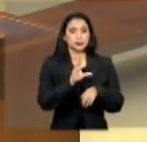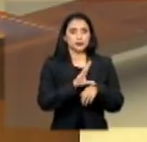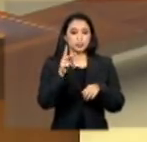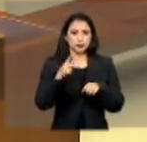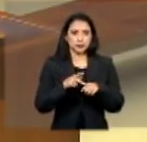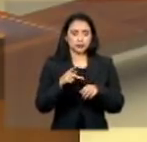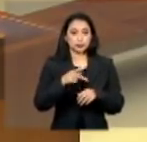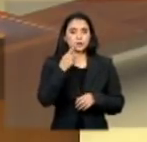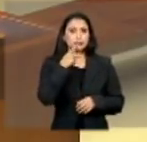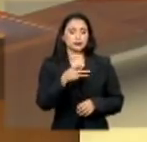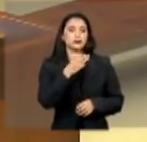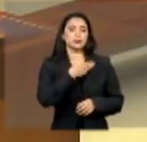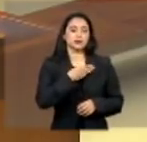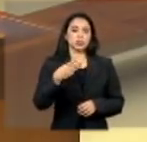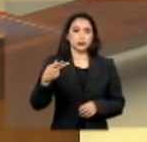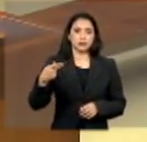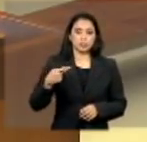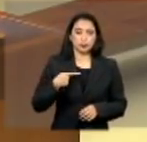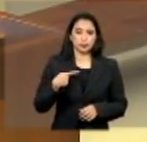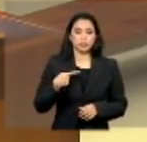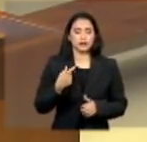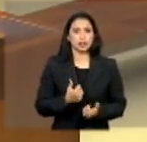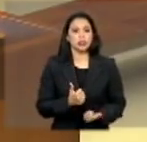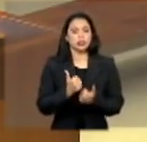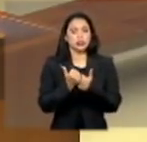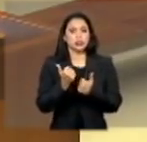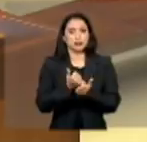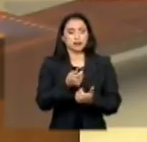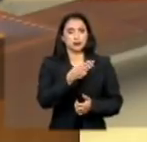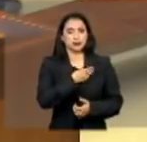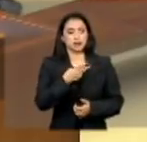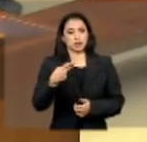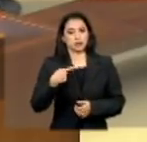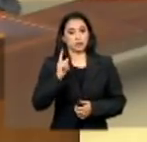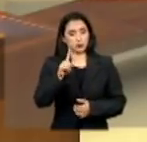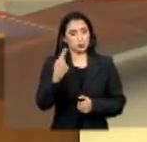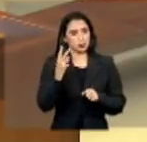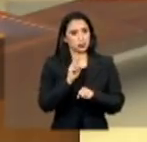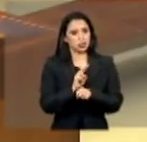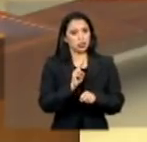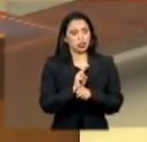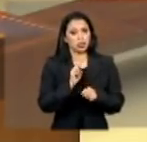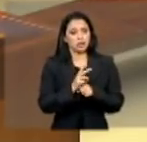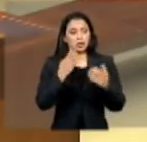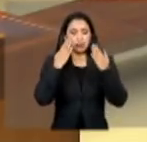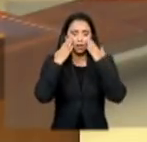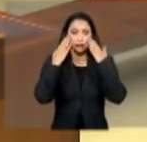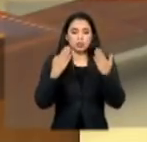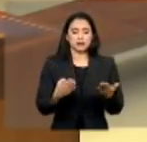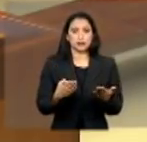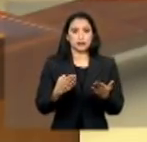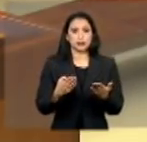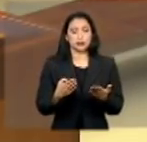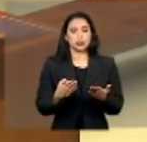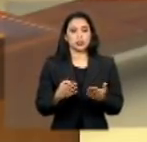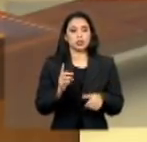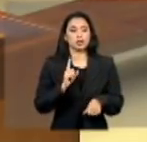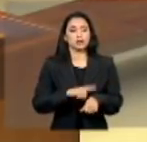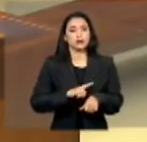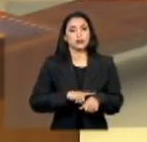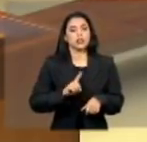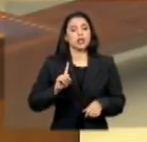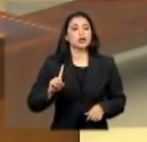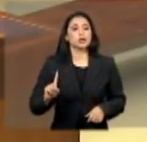público assistente do ministério público e depois defesa apresentaram suas diligências até o momento da última audiência